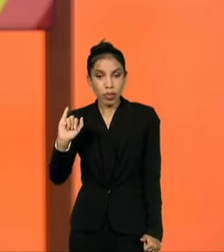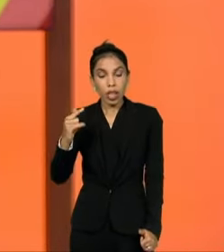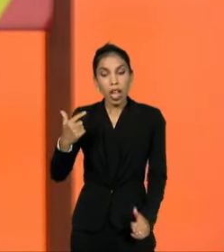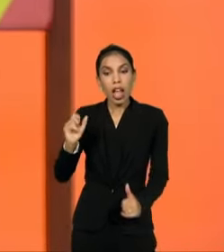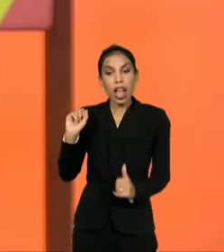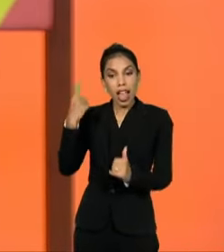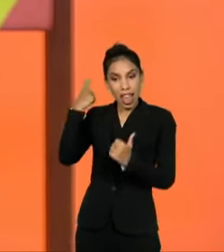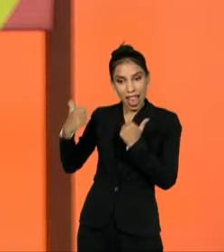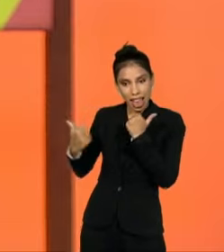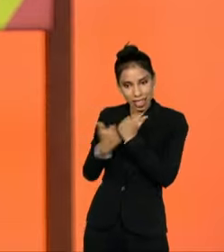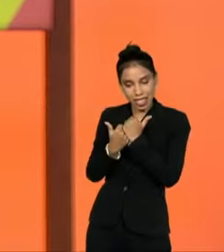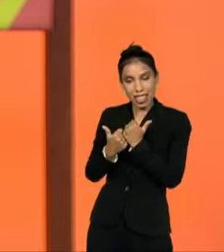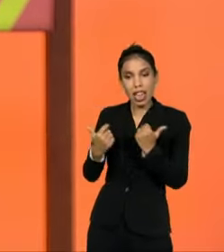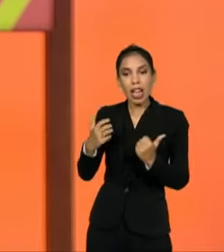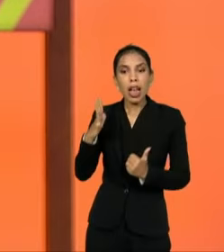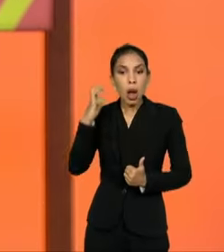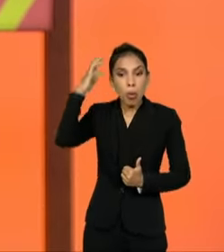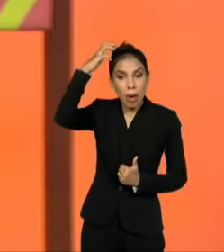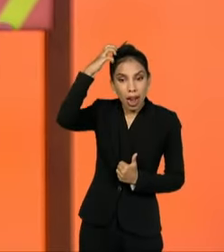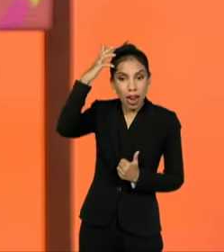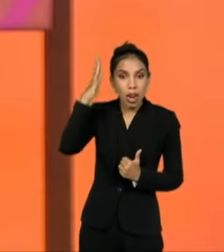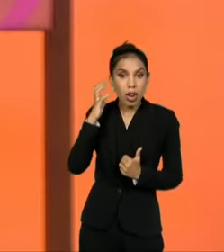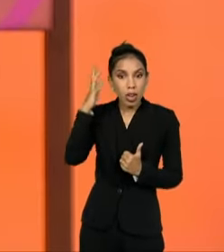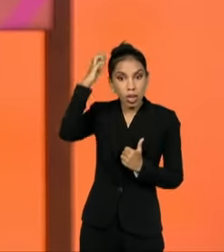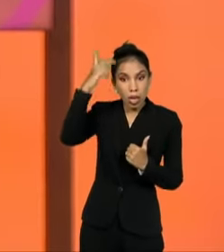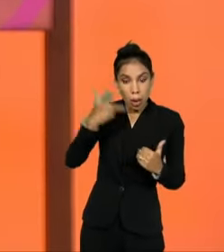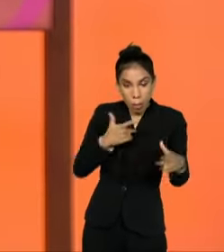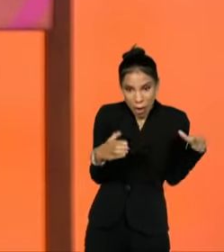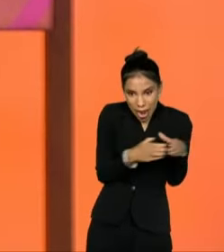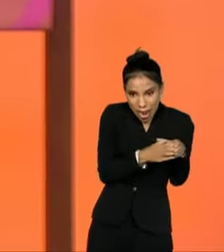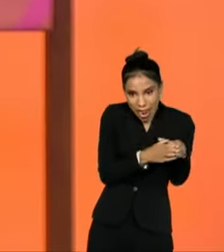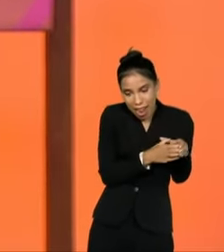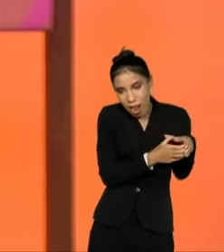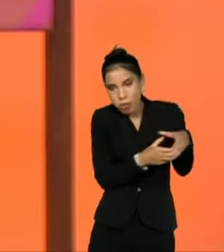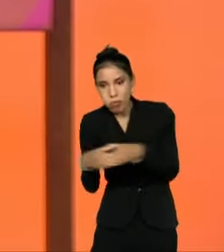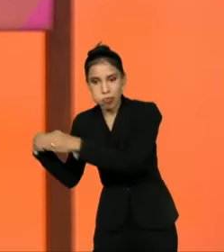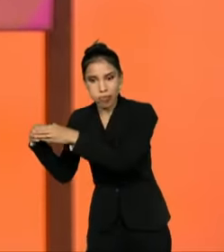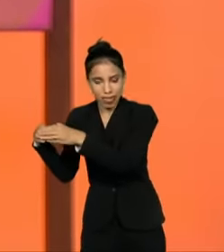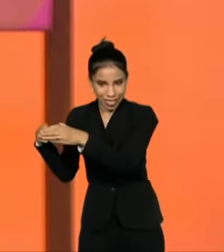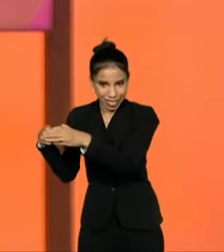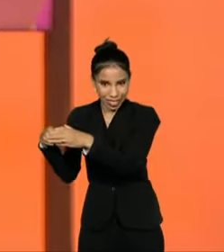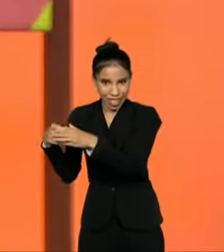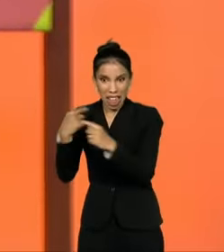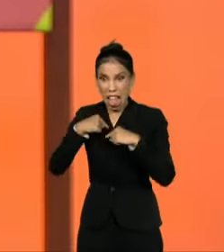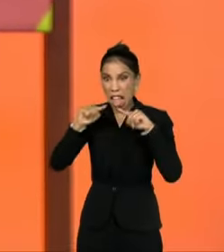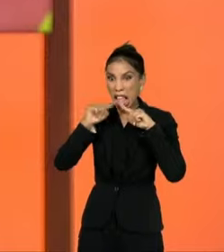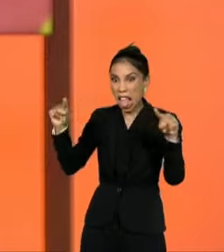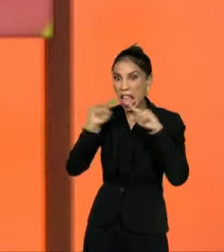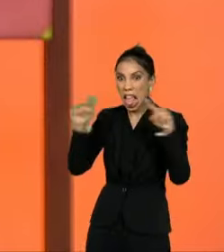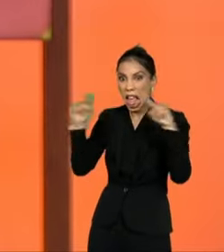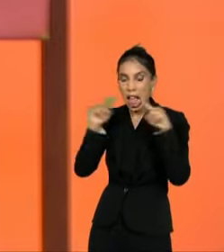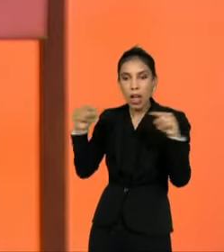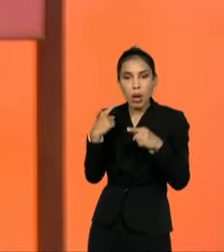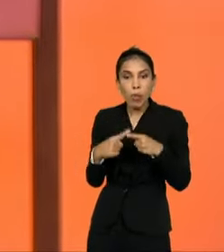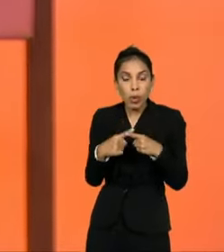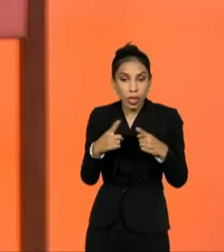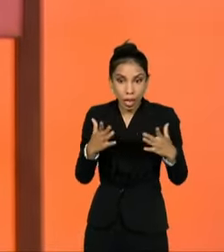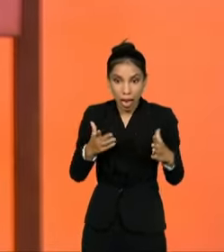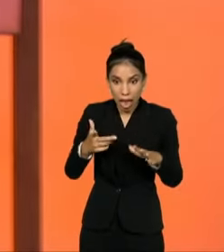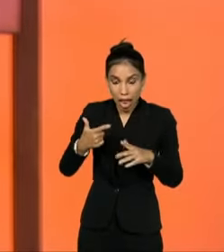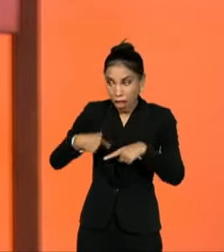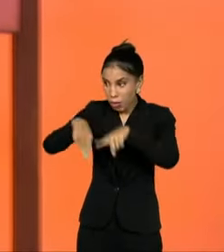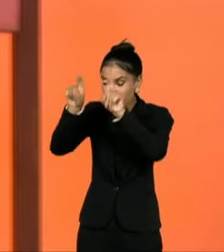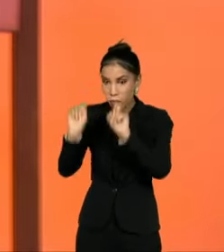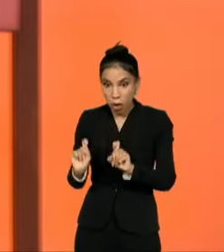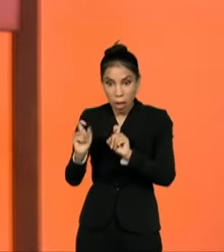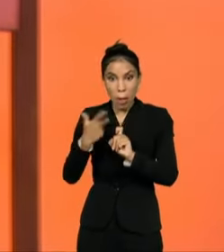assessor e era assessor da Marielle. Porque quando a Marielle ganha a eleição, ela pega um monte de gente da minha assessoria. Sim. E leva para dela. Né? Eu reclamava beça disso. E ela leva um monte de gente da